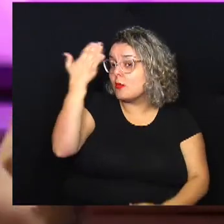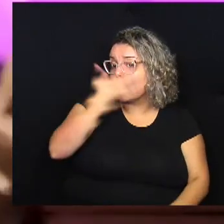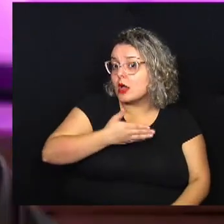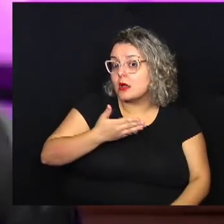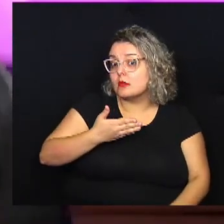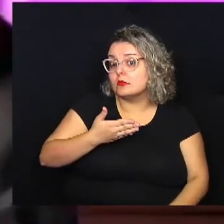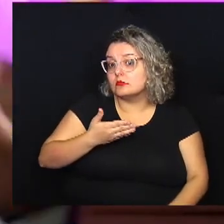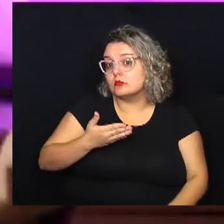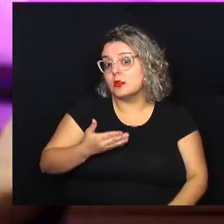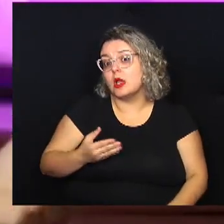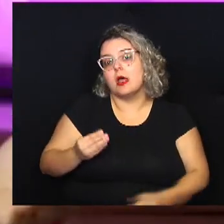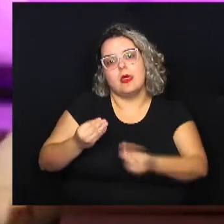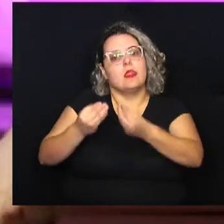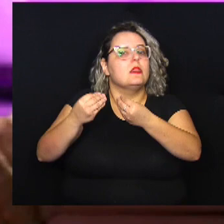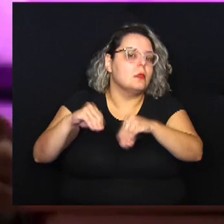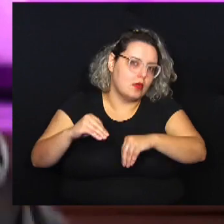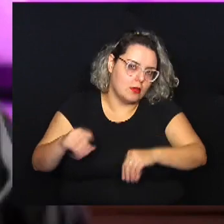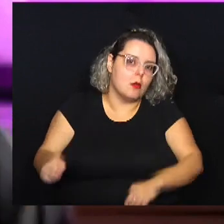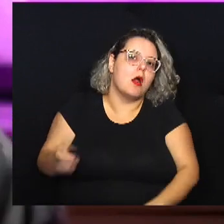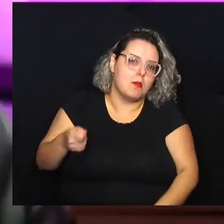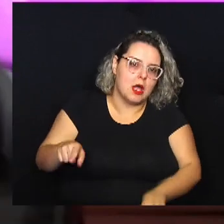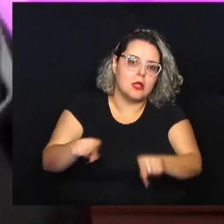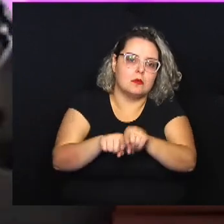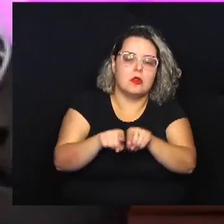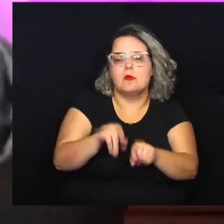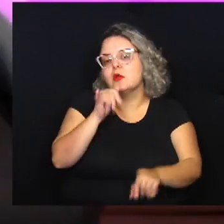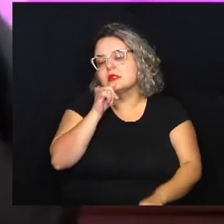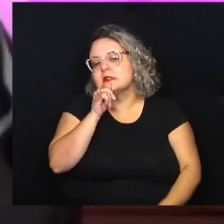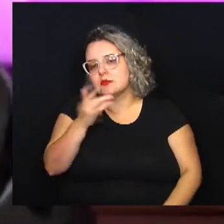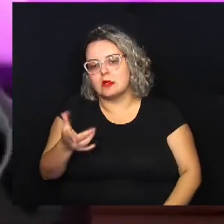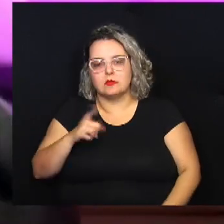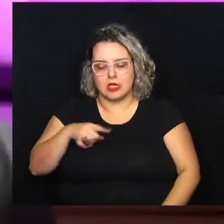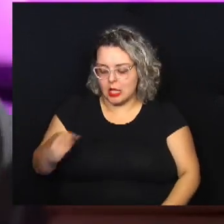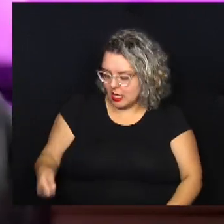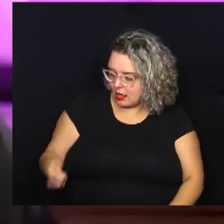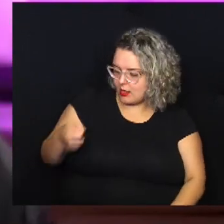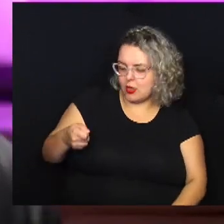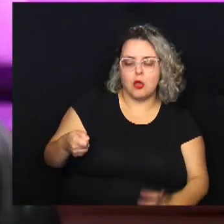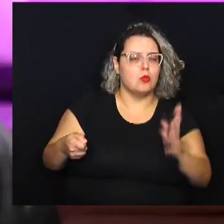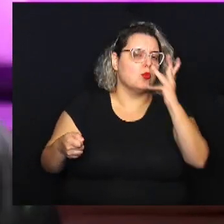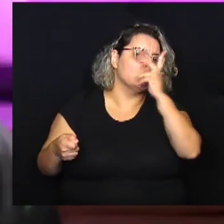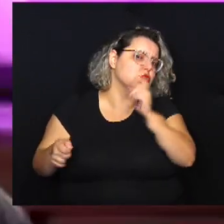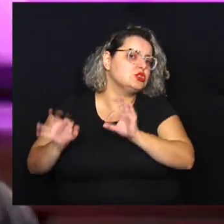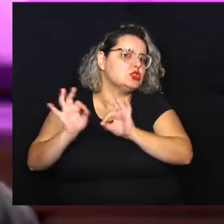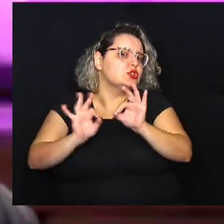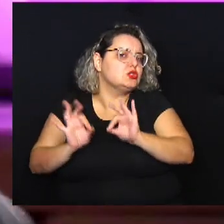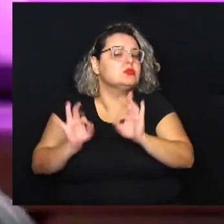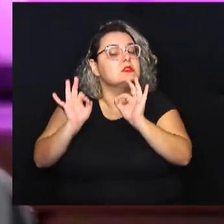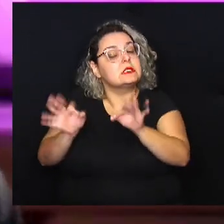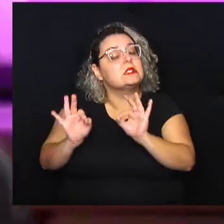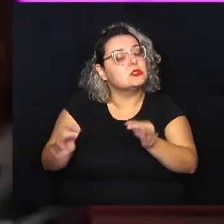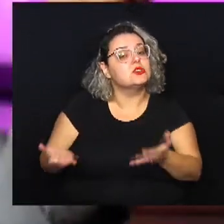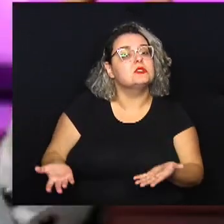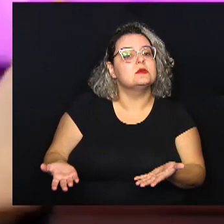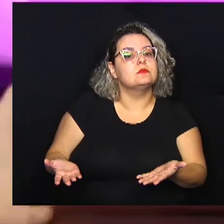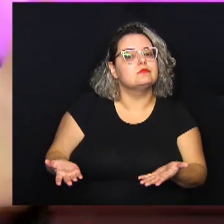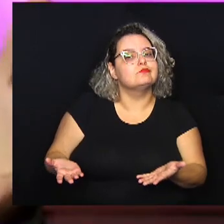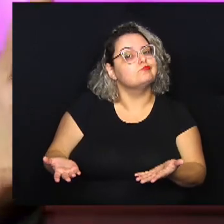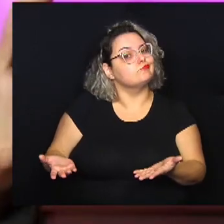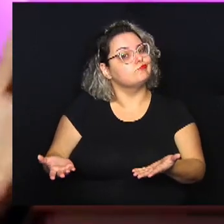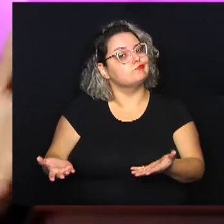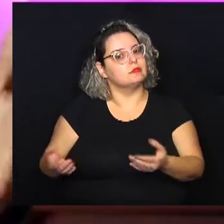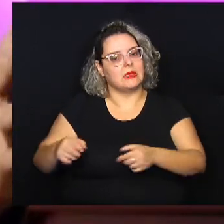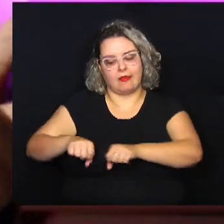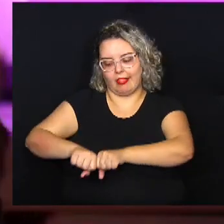hipótese de dano à sua mala. Vamos supor, você tem ali a sua mala toda bonitinha, toda certinha, e aí a sua mala ficou